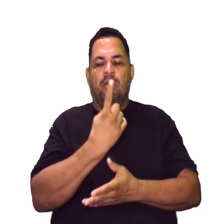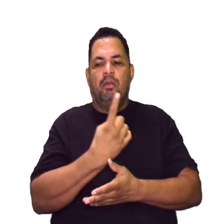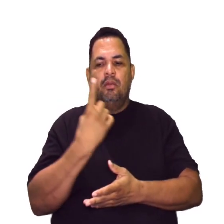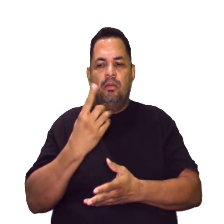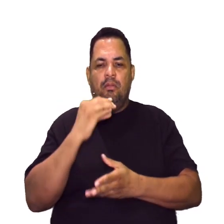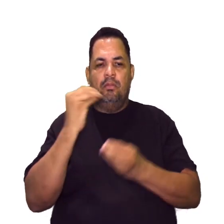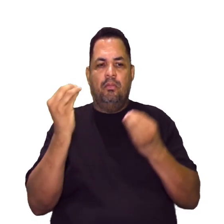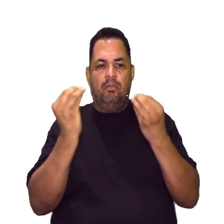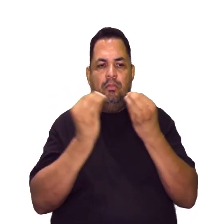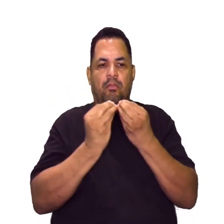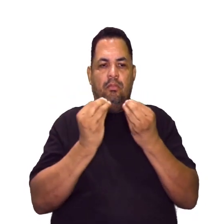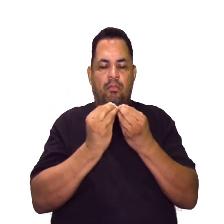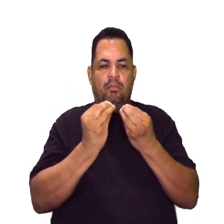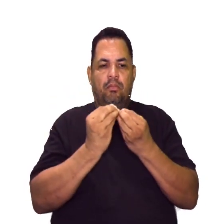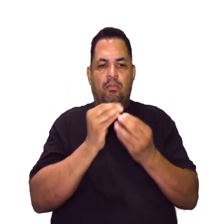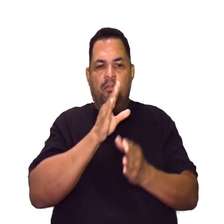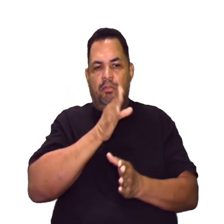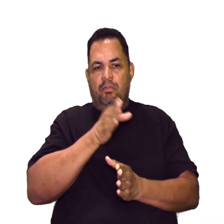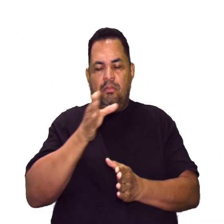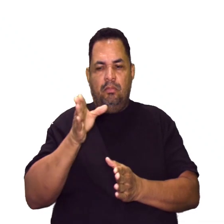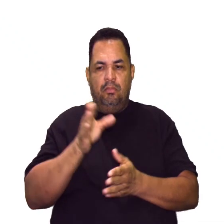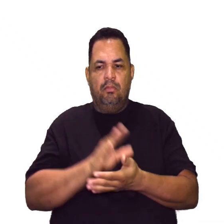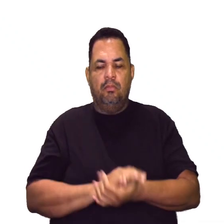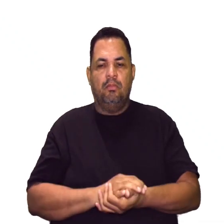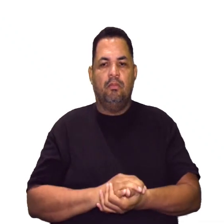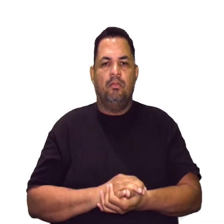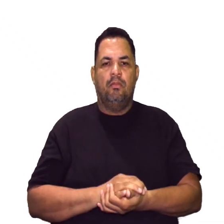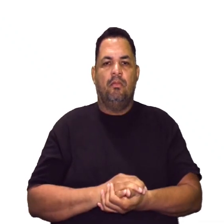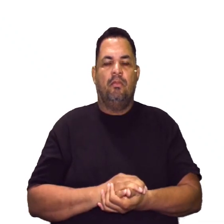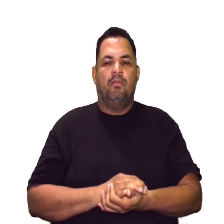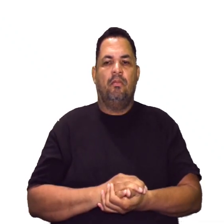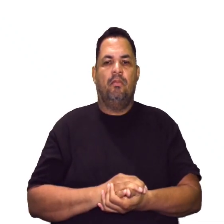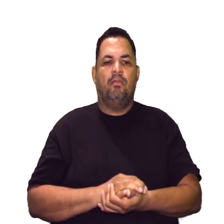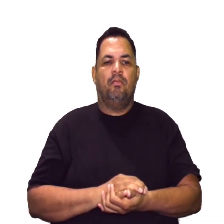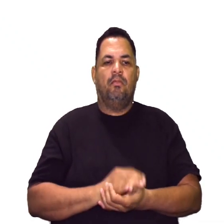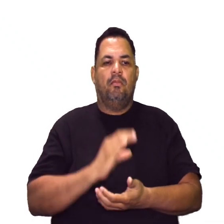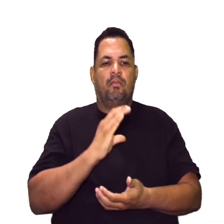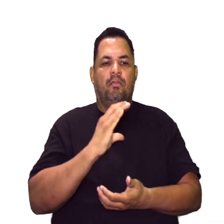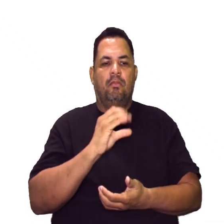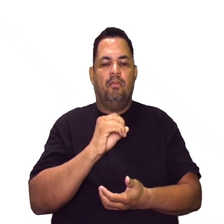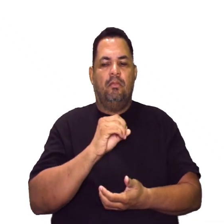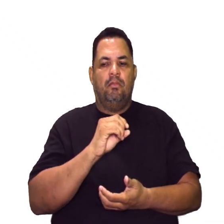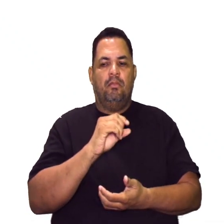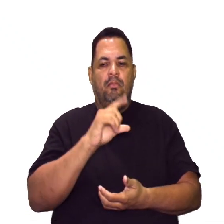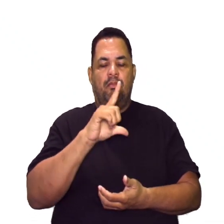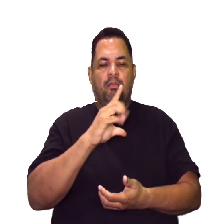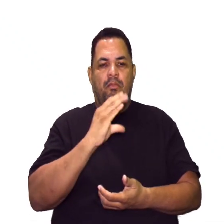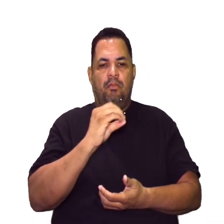de cada uma das moléculas, respectivamente? Envolveu quem? Cl2,